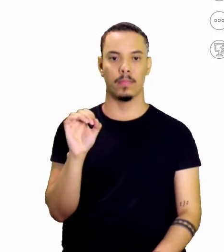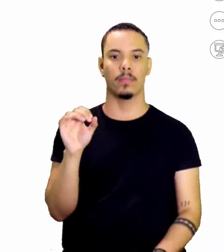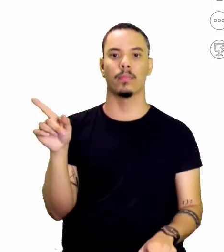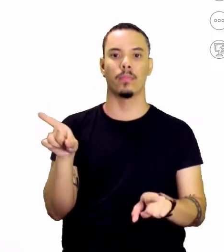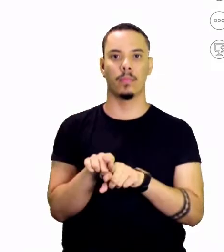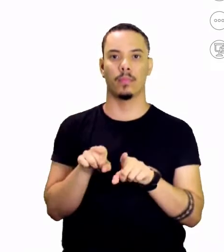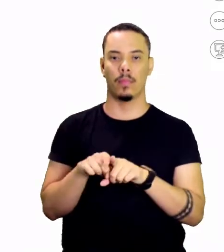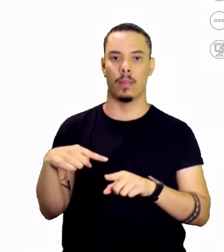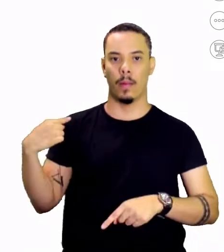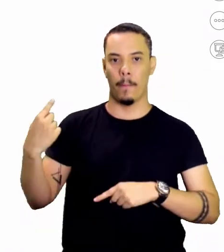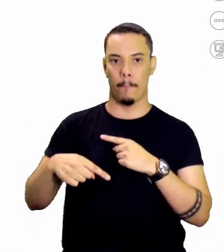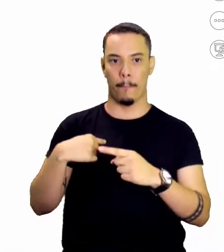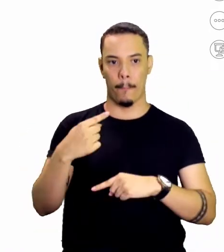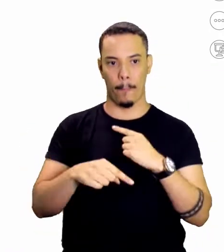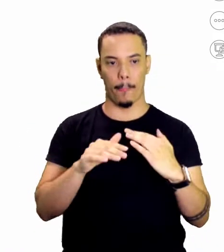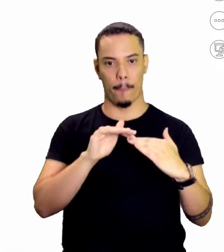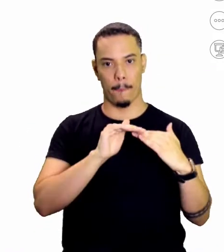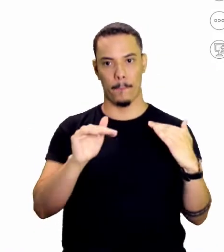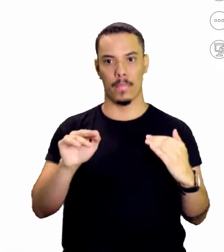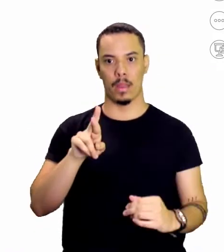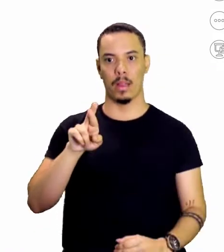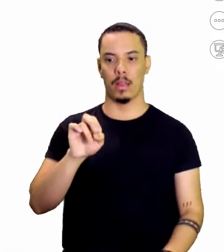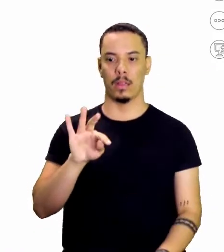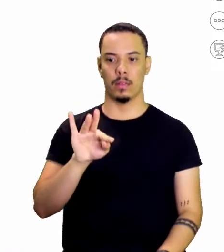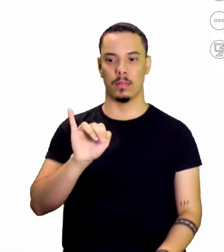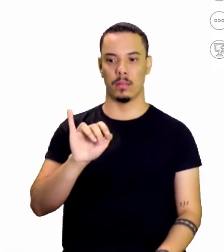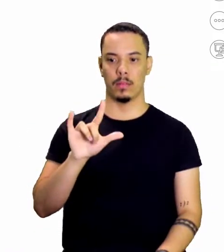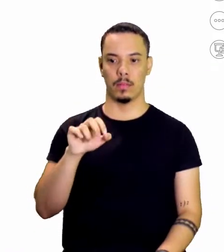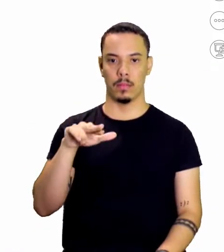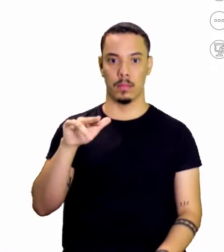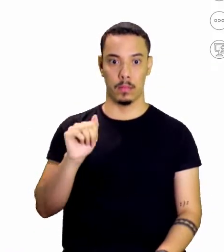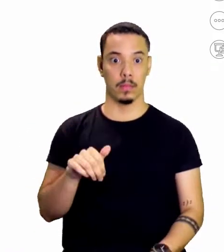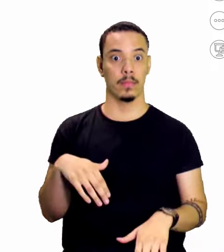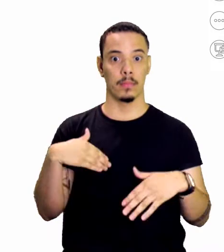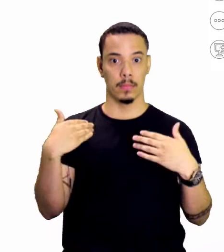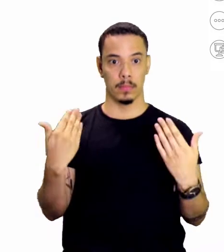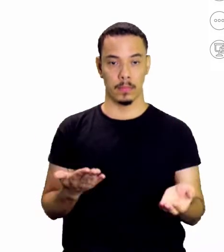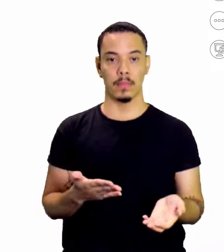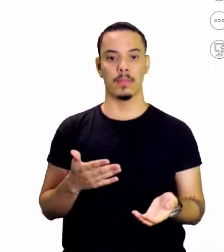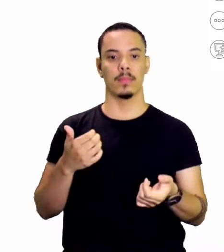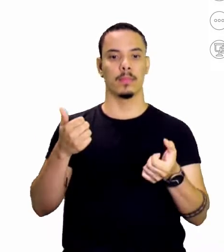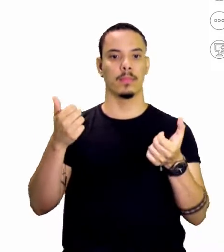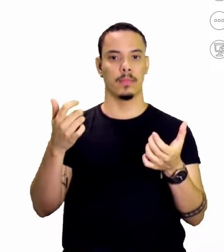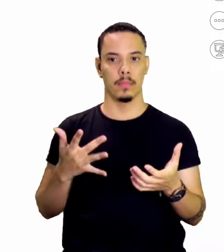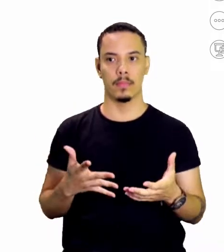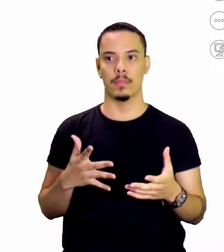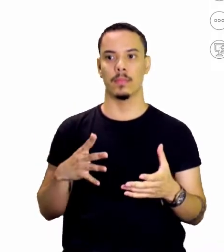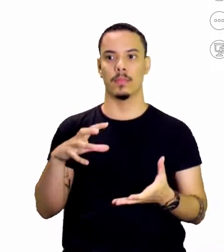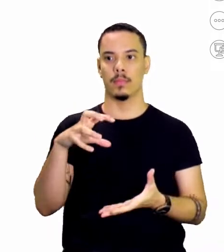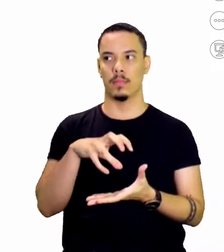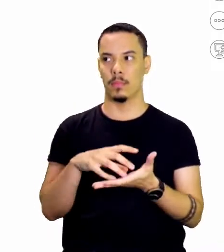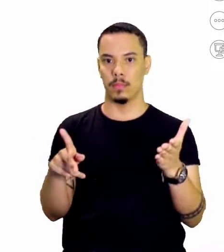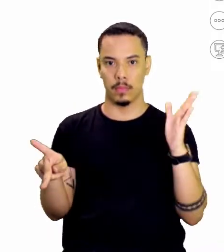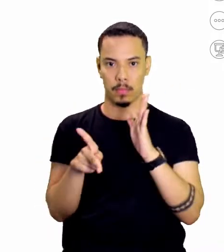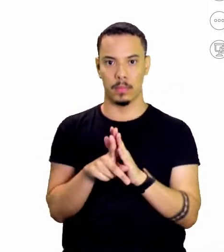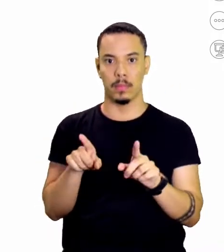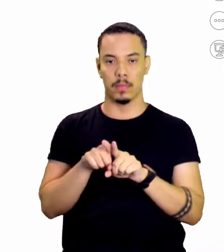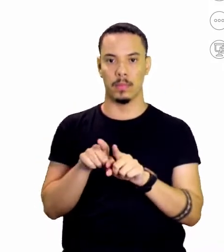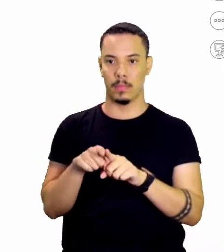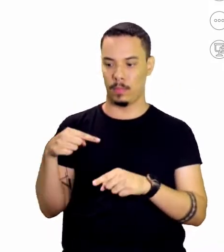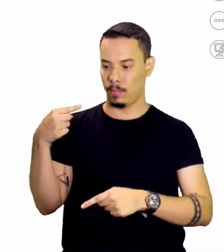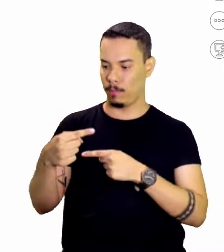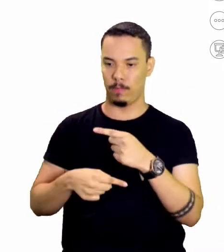trajetória ali no caso reti linha então jovens continuando falando uma posição do objeto e da sua